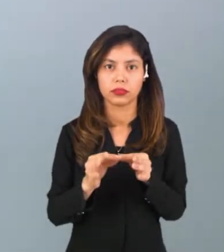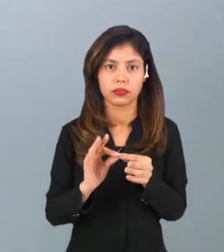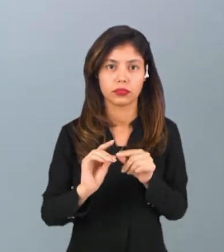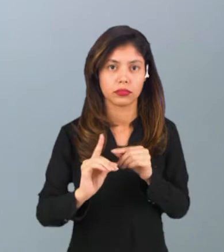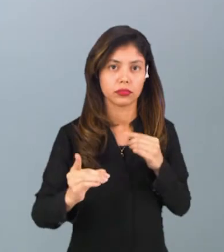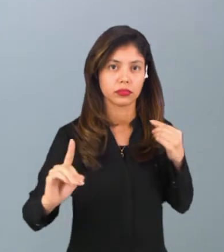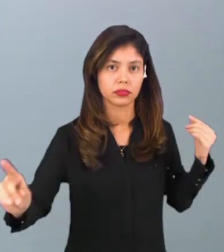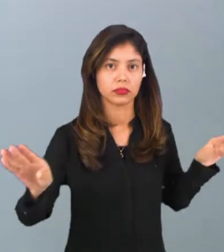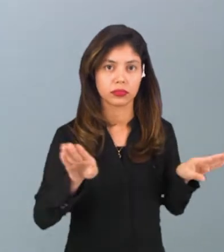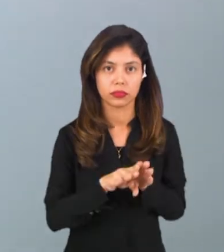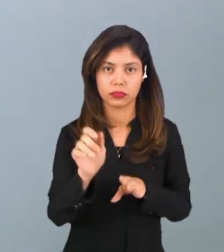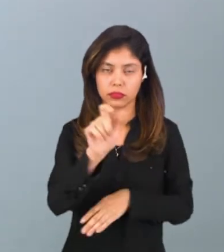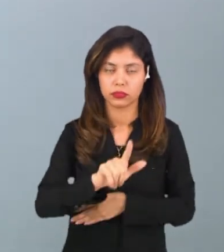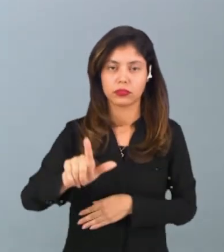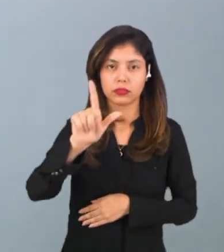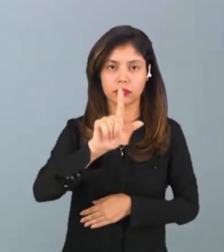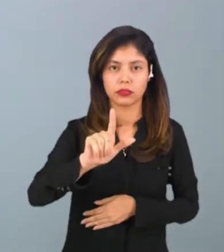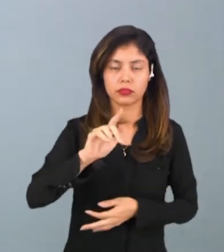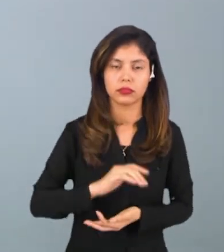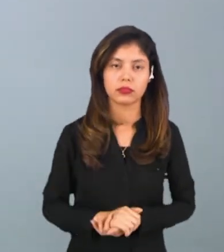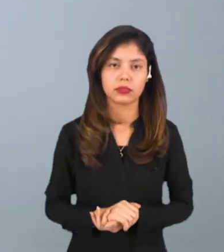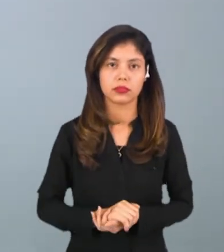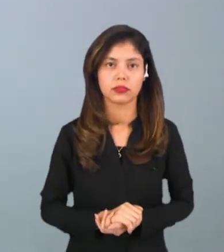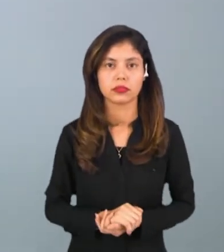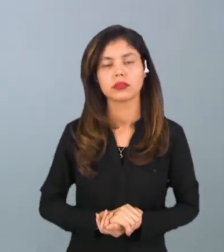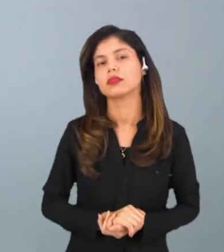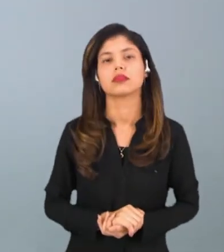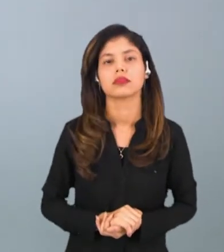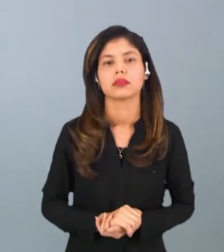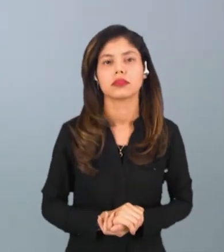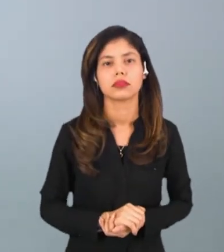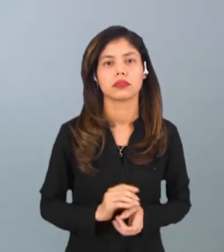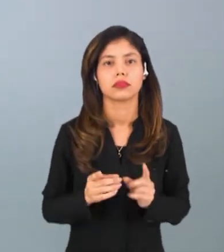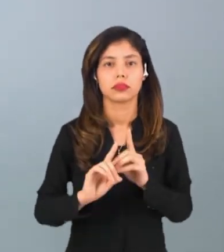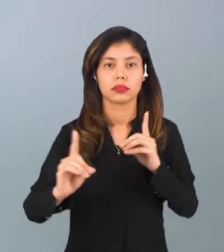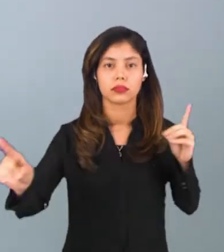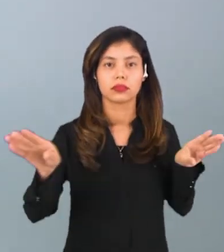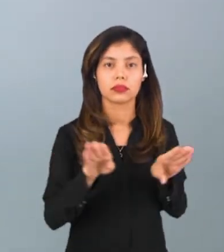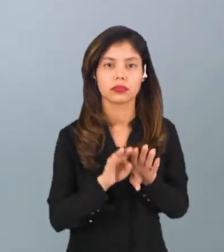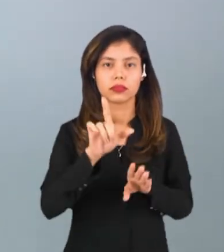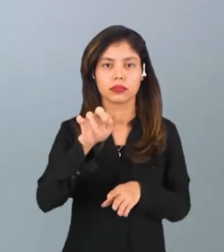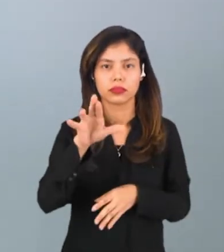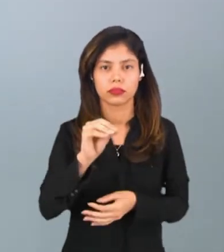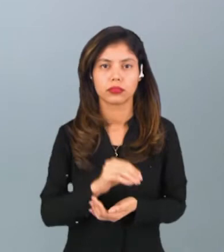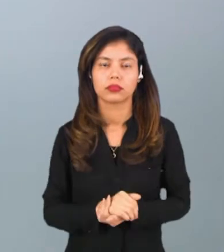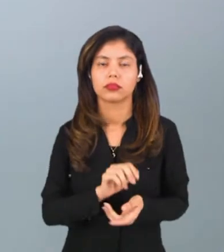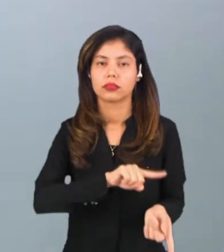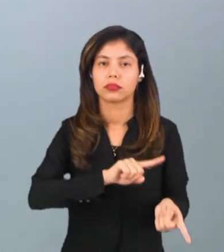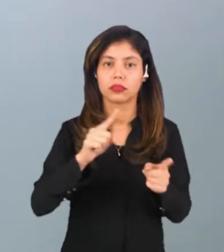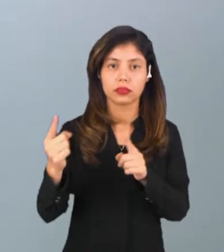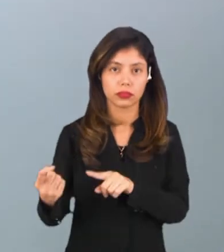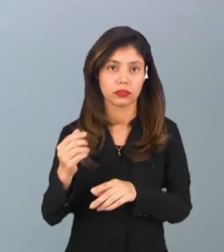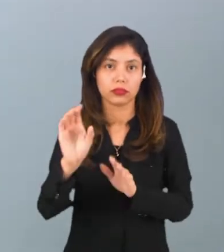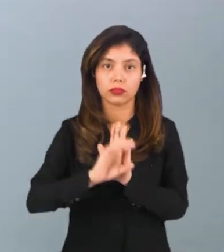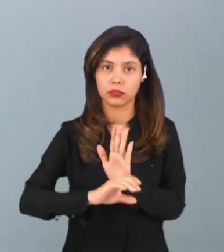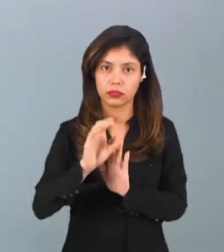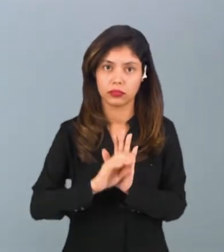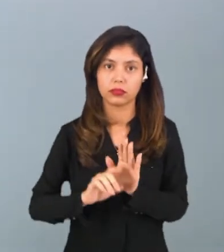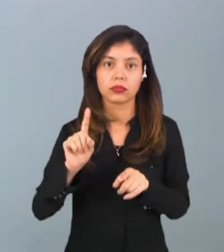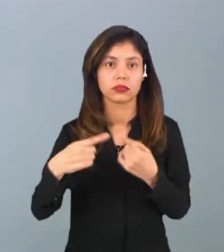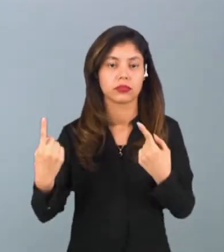distanciando da literatura, né? E se distanciando do lírico para ir para um conteúdo